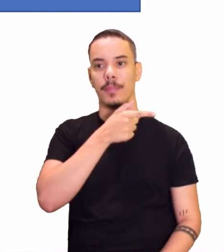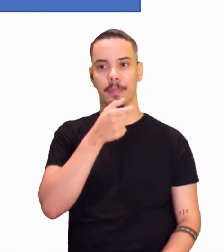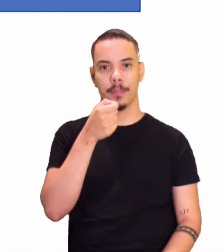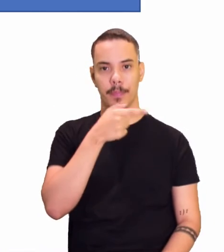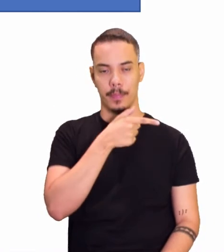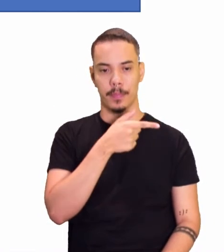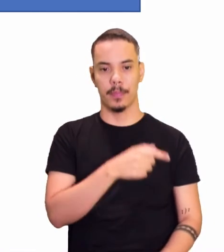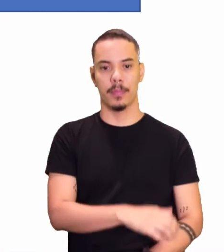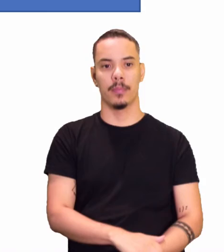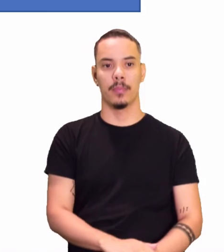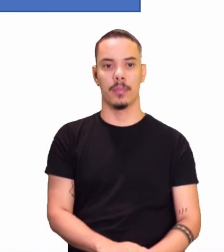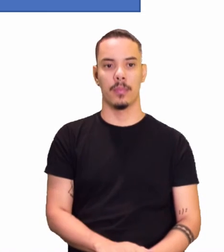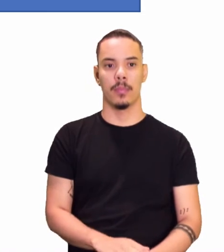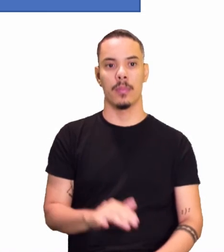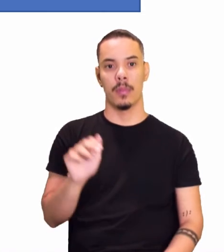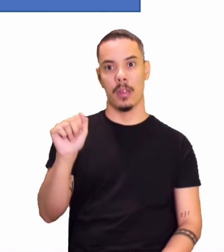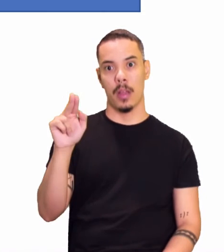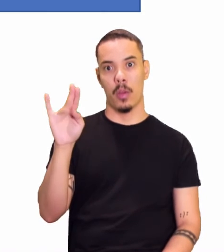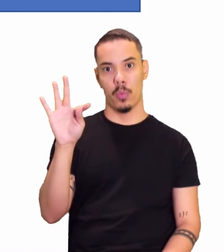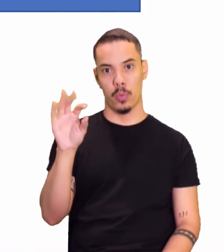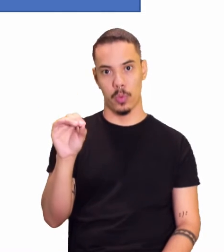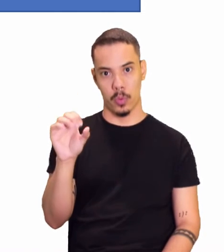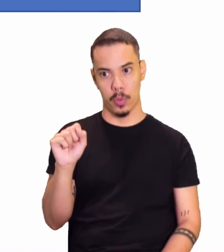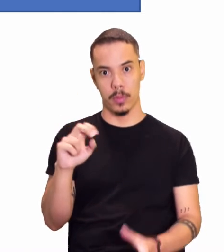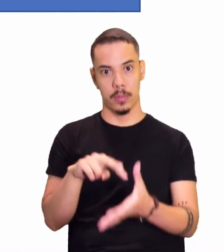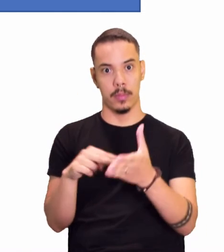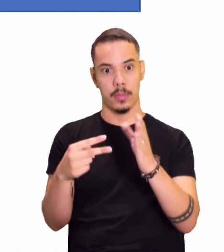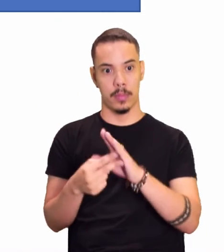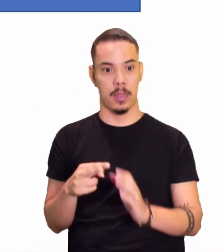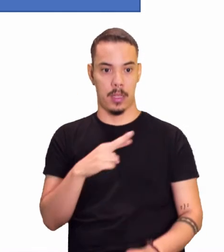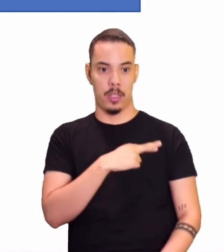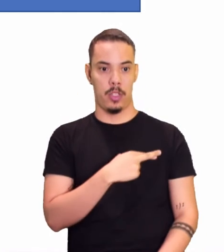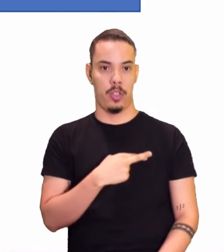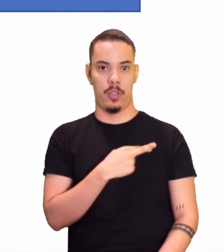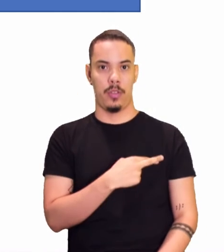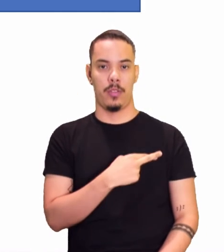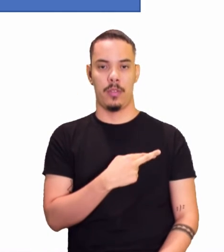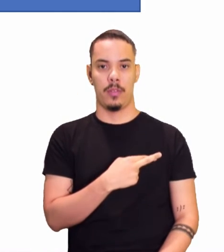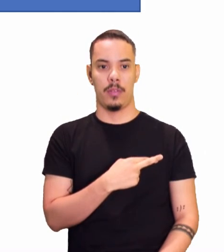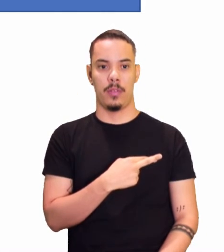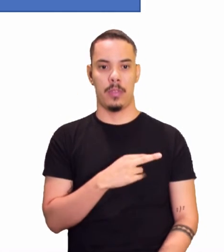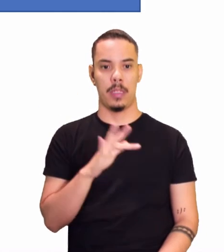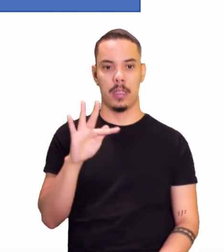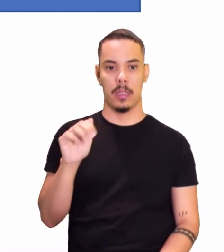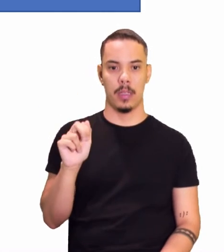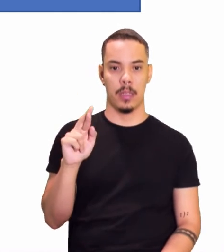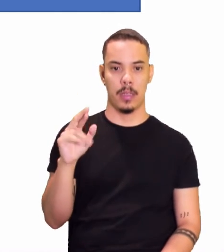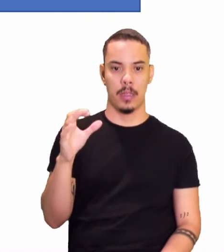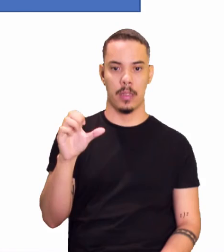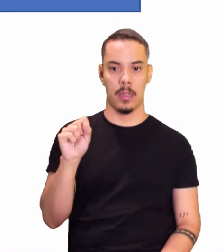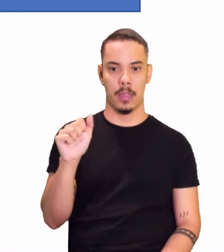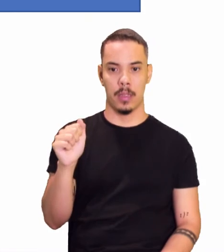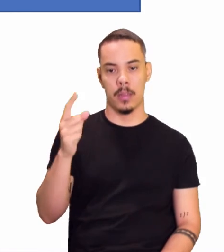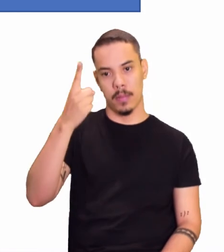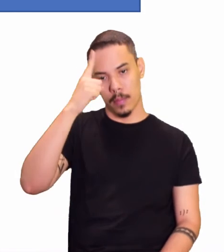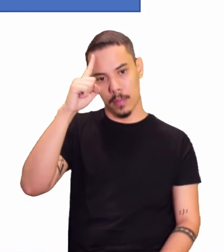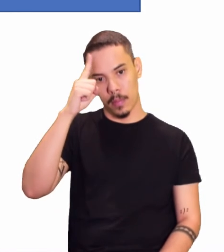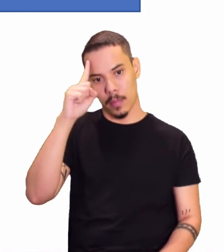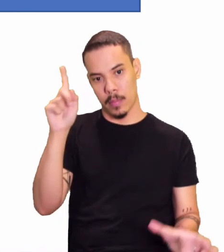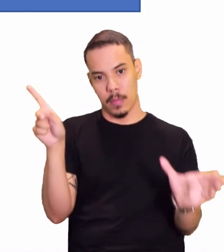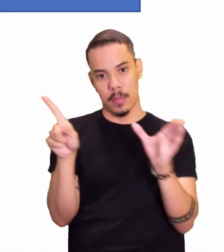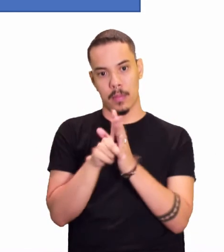Ó, alto liga à religião e afasta ao cotidiano